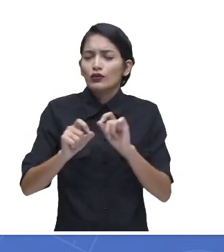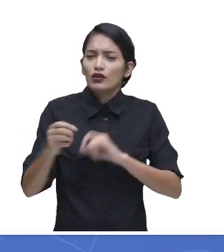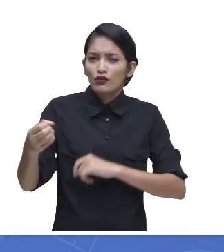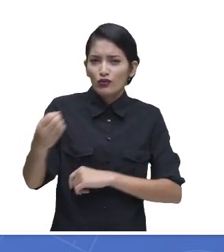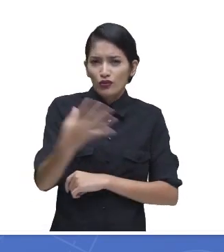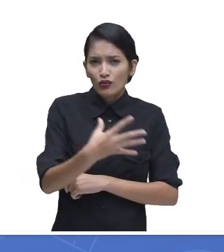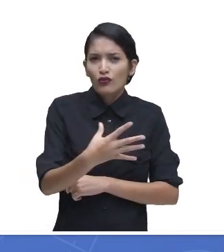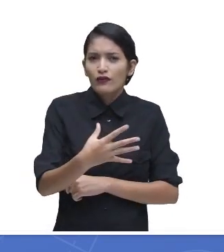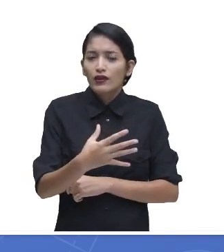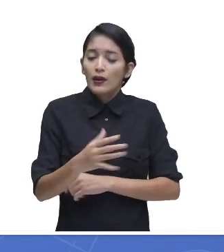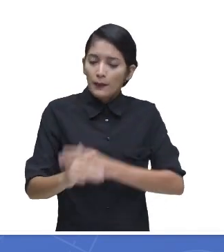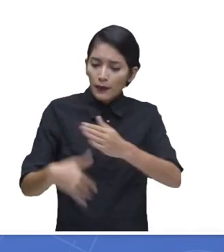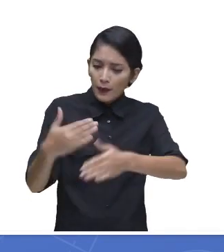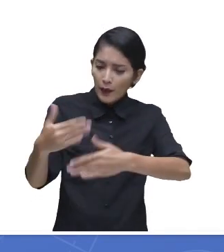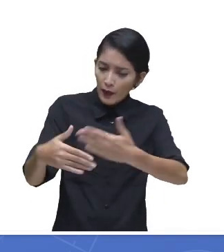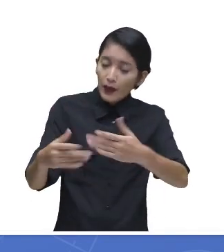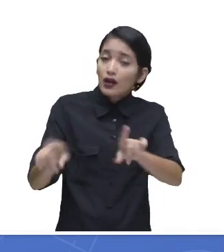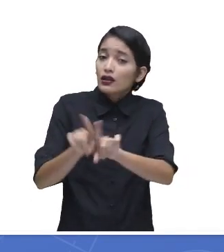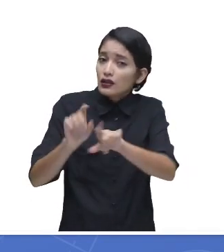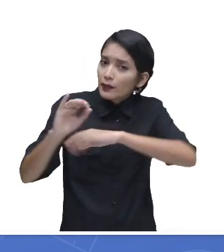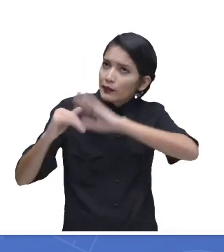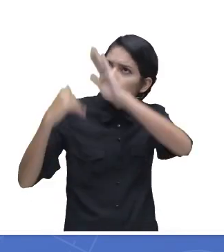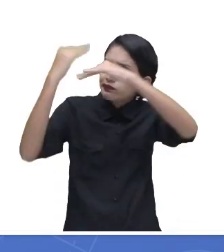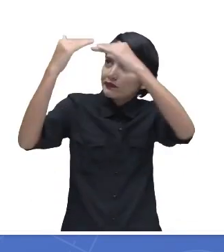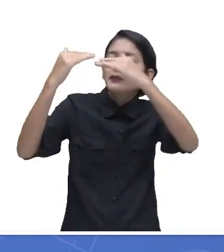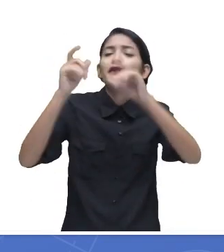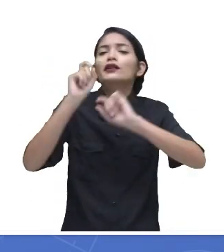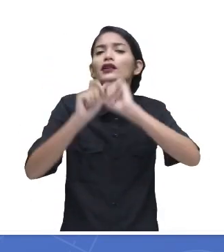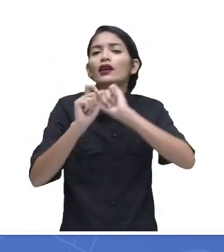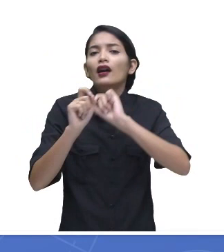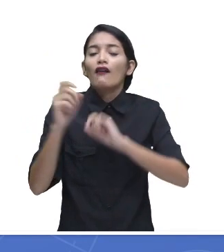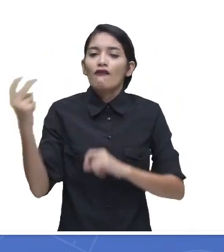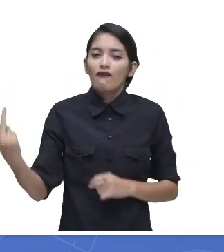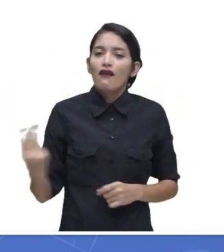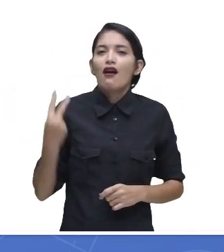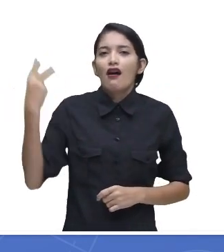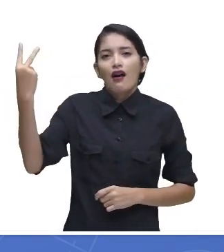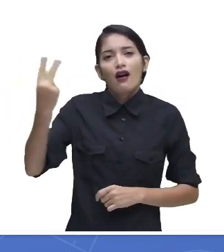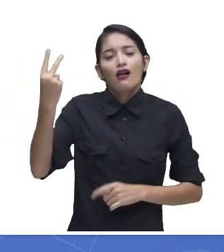além do progresso, é a ideia de valorização do indivíduo.